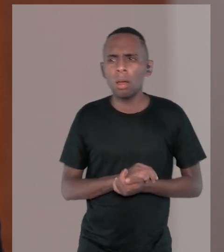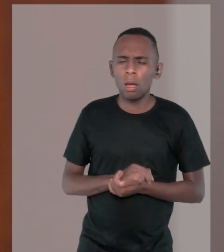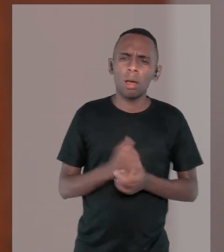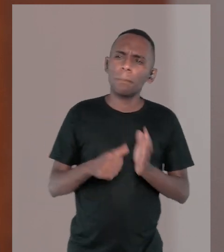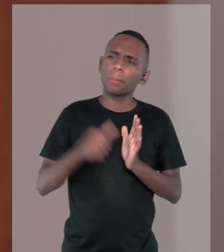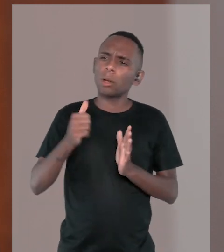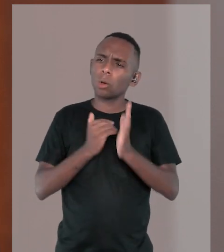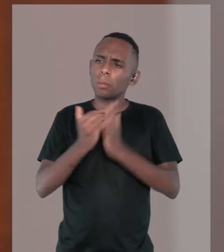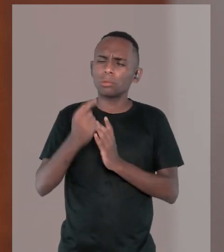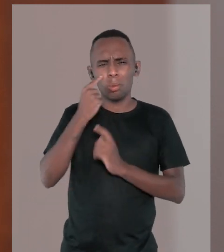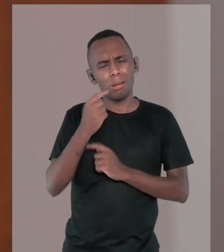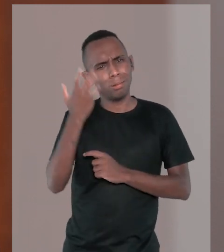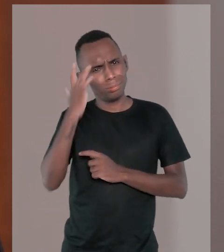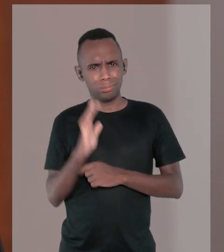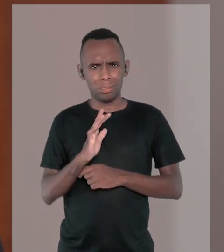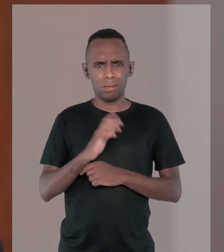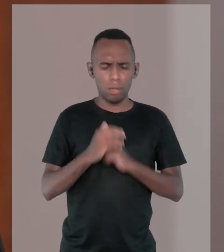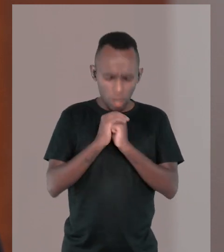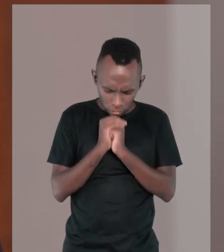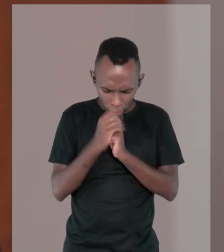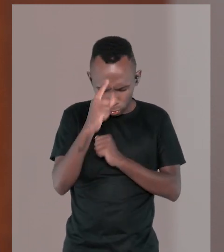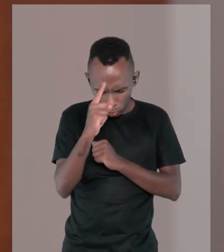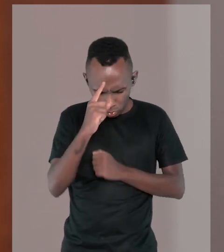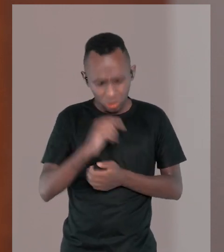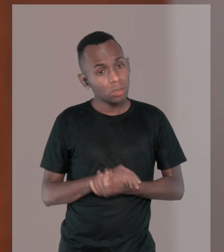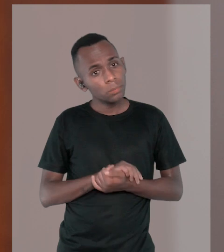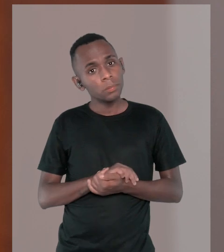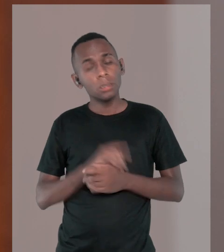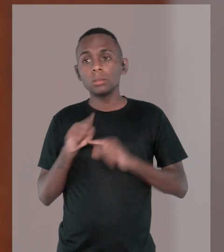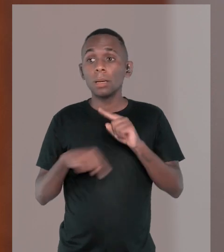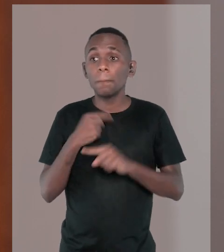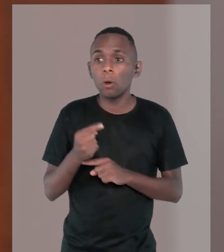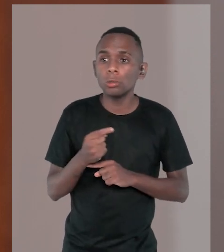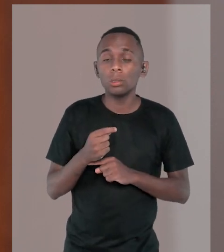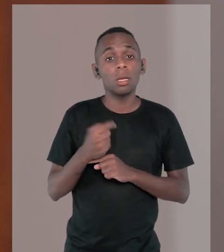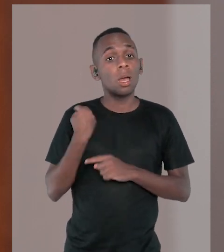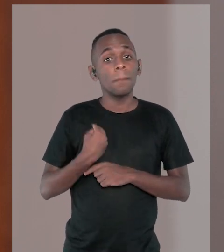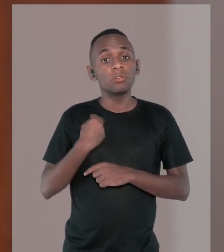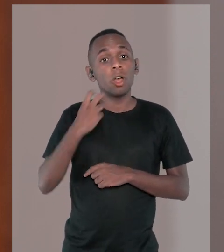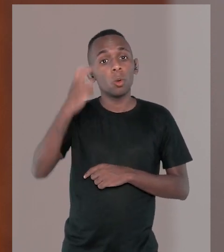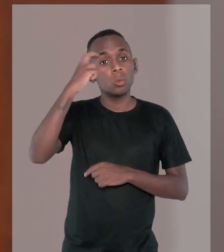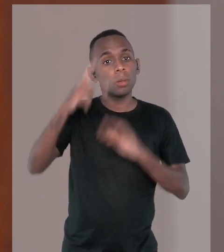comecei a olhar assim, falei, estranho, reza todo dia. Depois eu vi, faz parte da cultura deles e todo